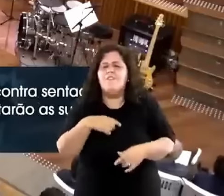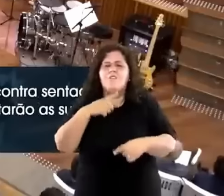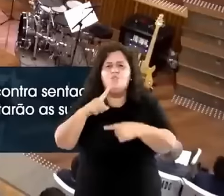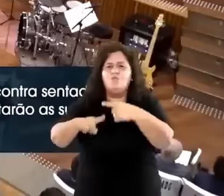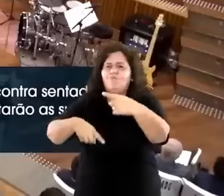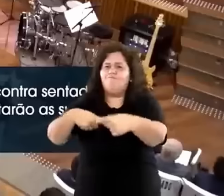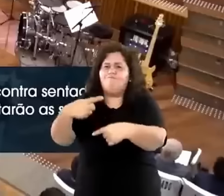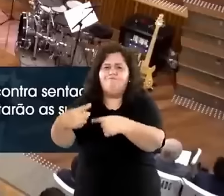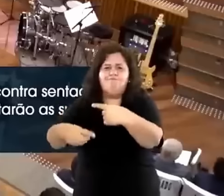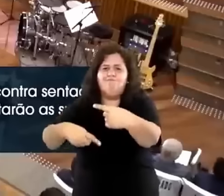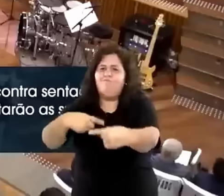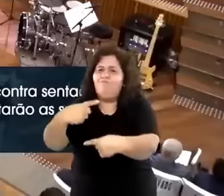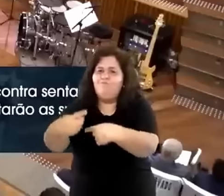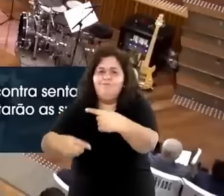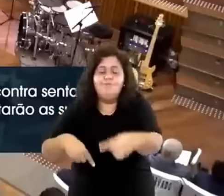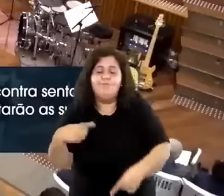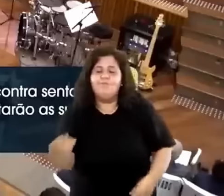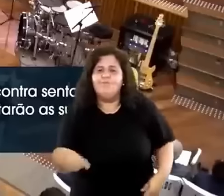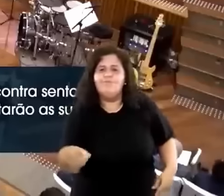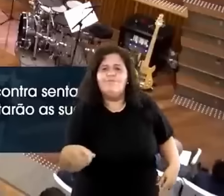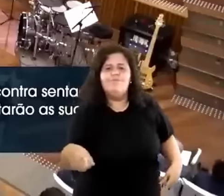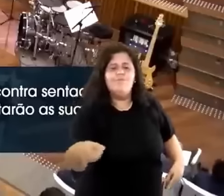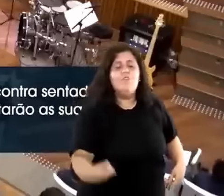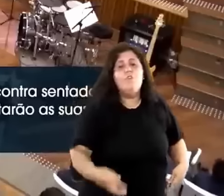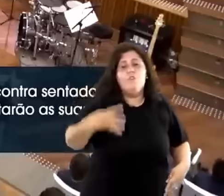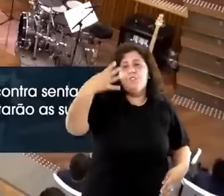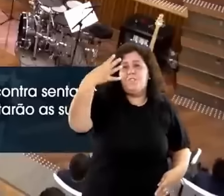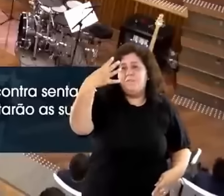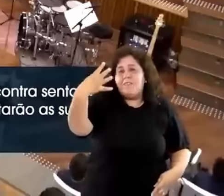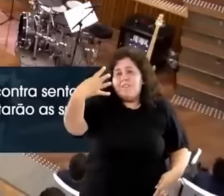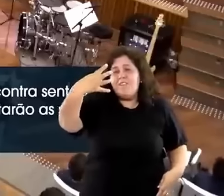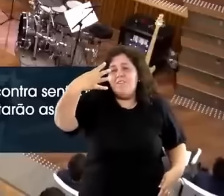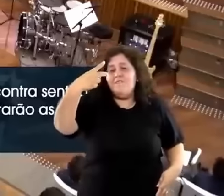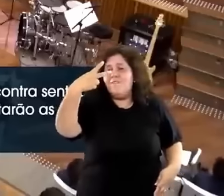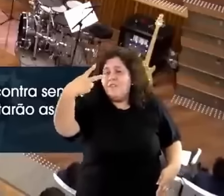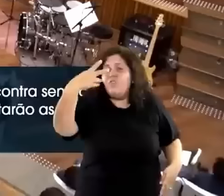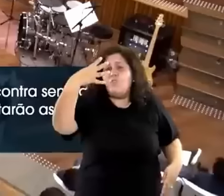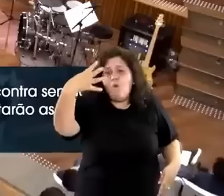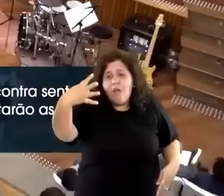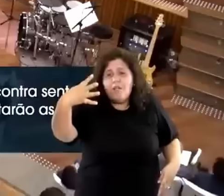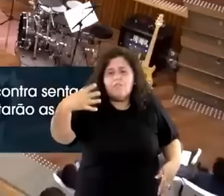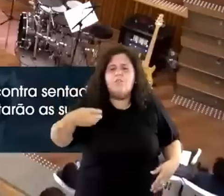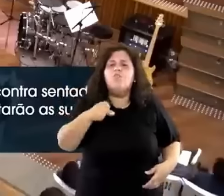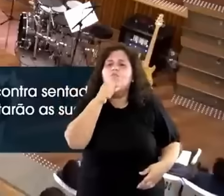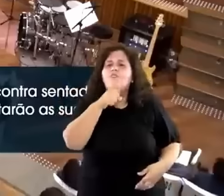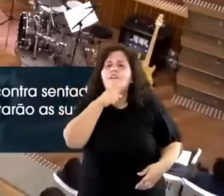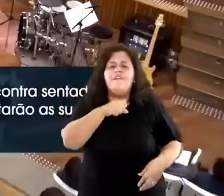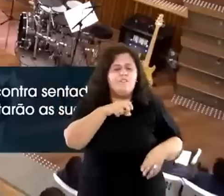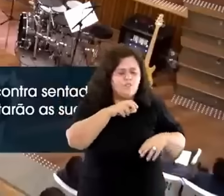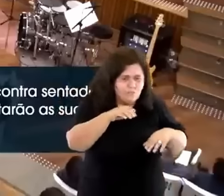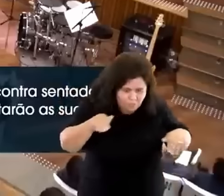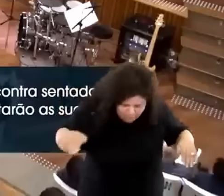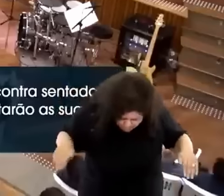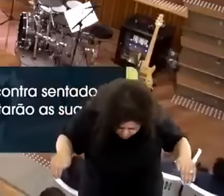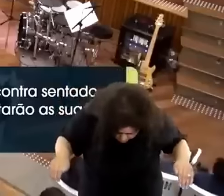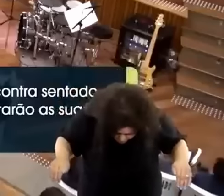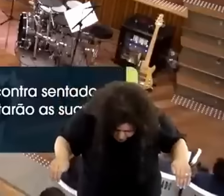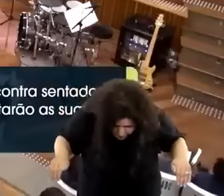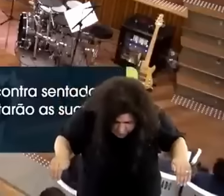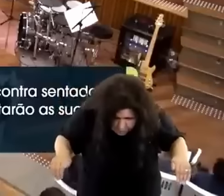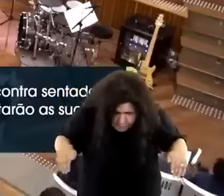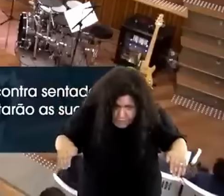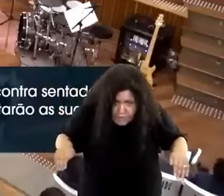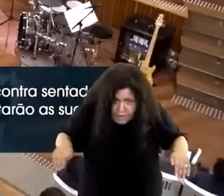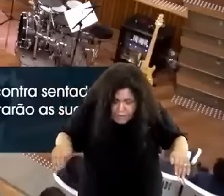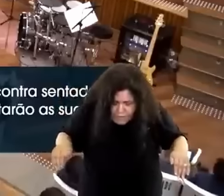séculos olha agora a igreja os 24 anciãos prostrar seão diante daquele que se encontra sentado